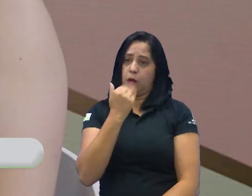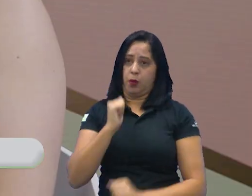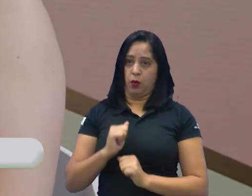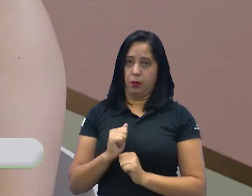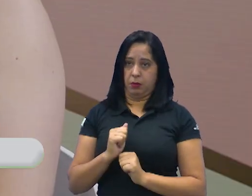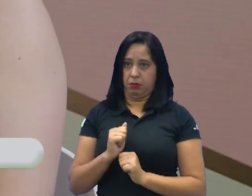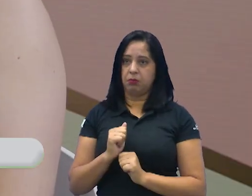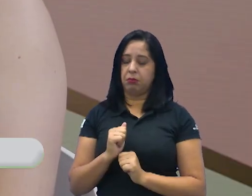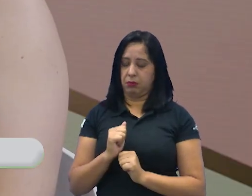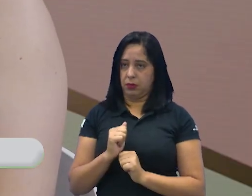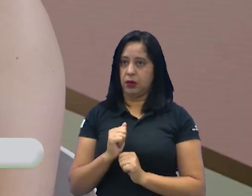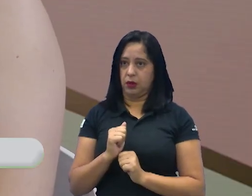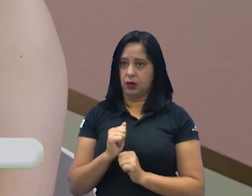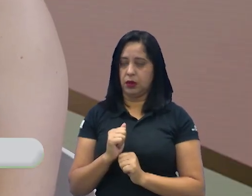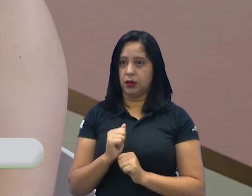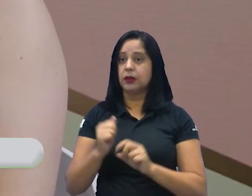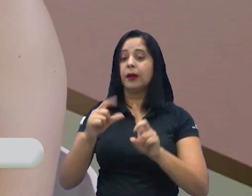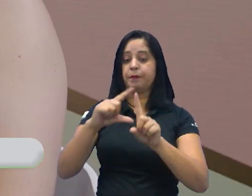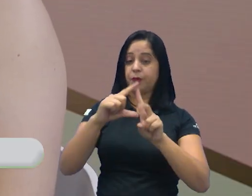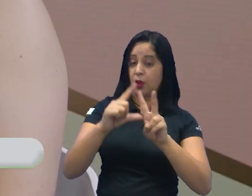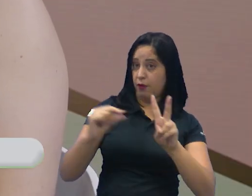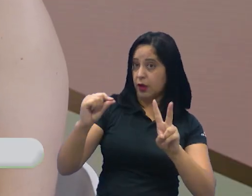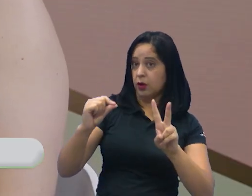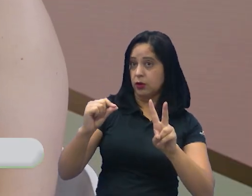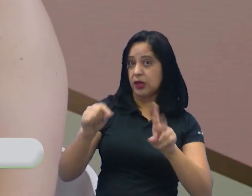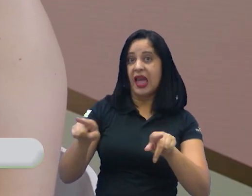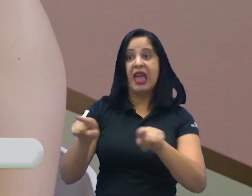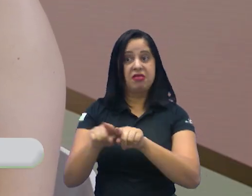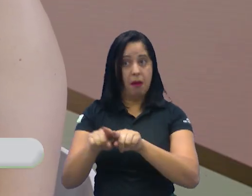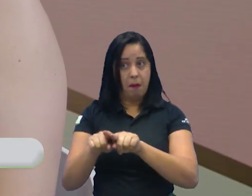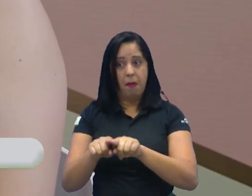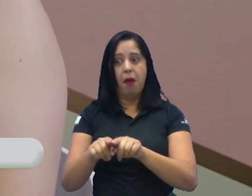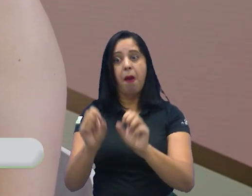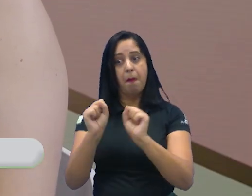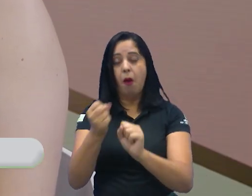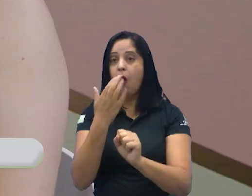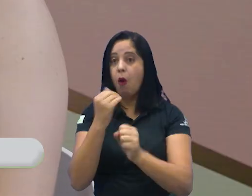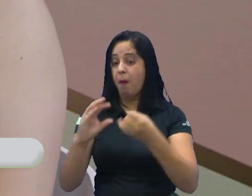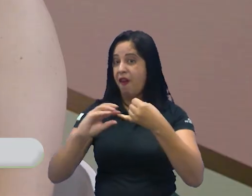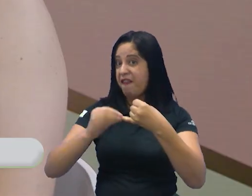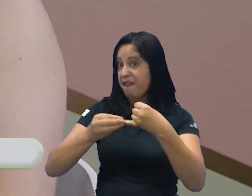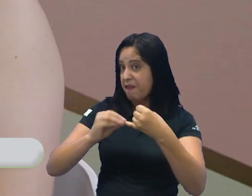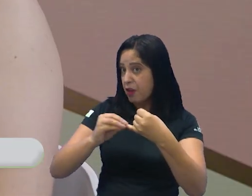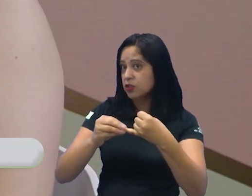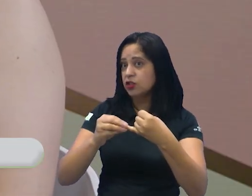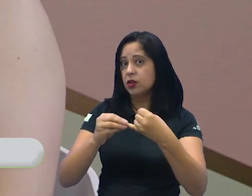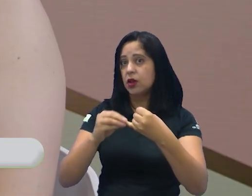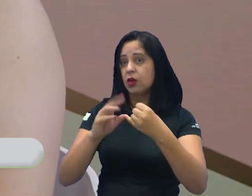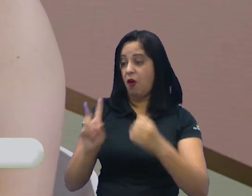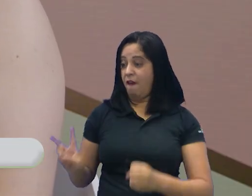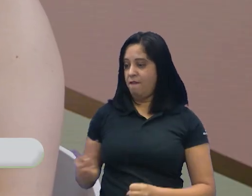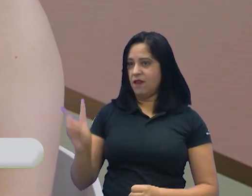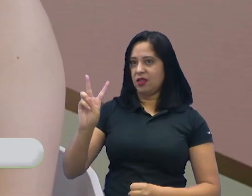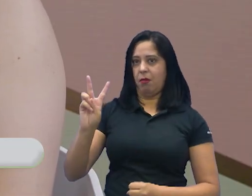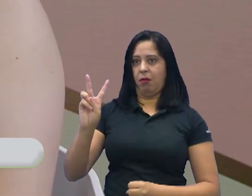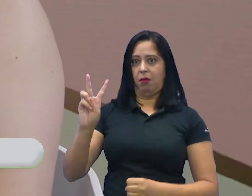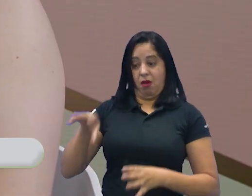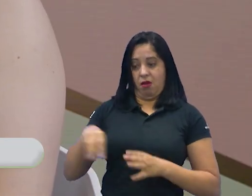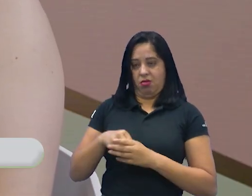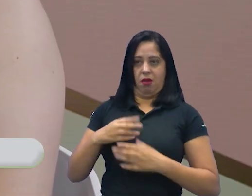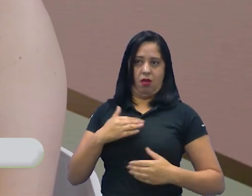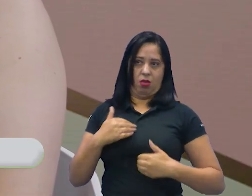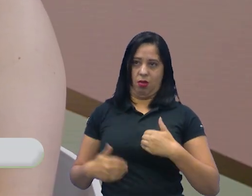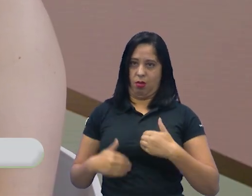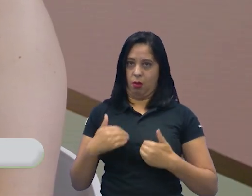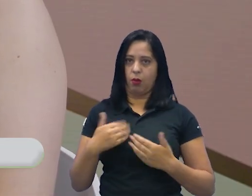pessoas veganas vão ser os feijões, as leguminosas. Então a gente já tem muita segurança para trabalhar isso e também pensar